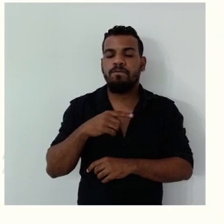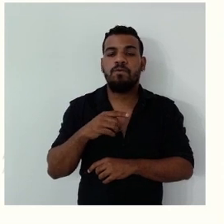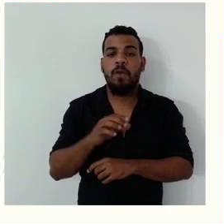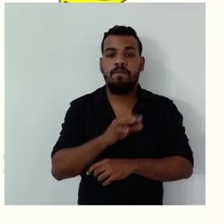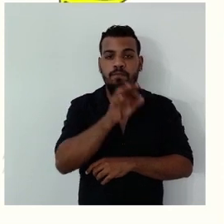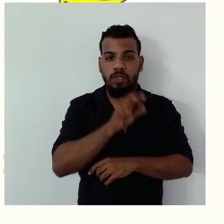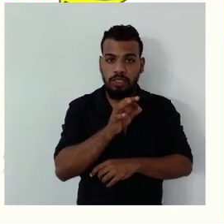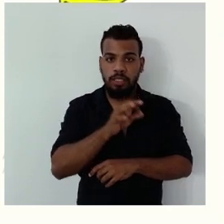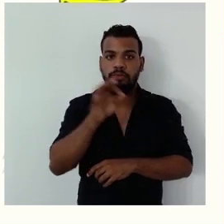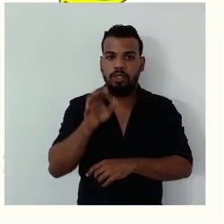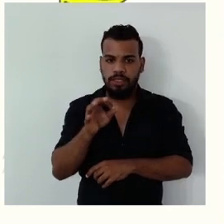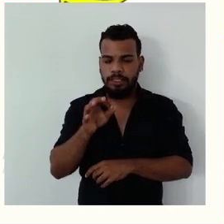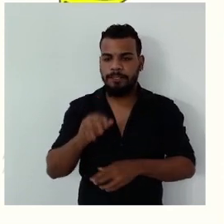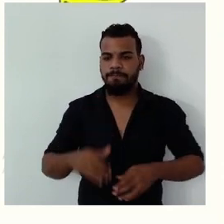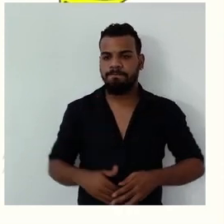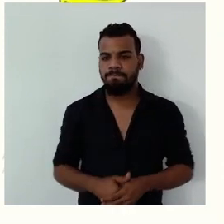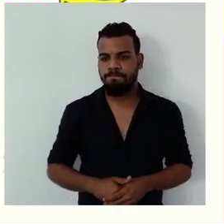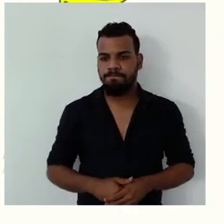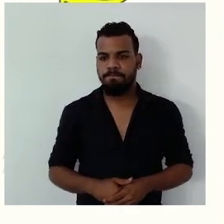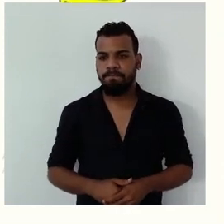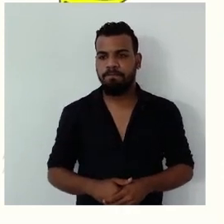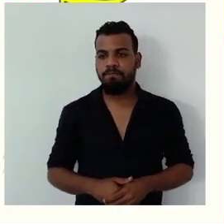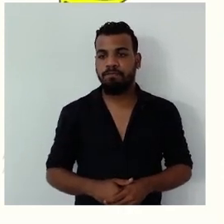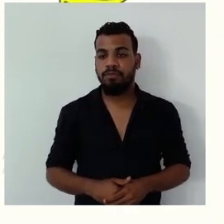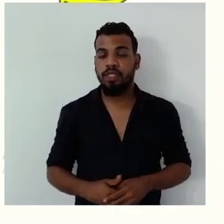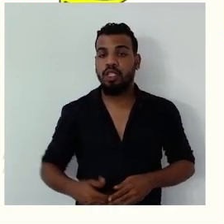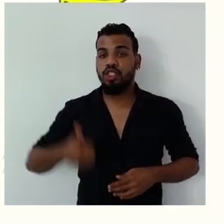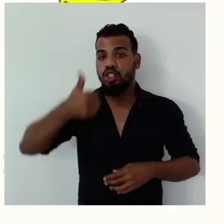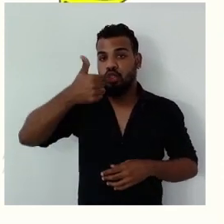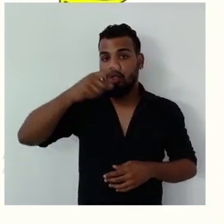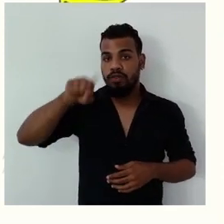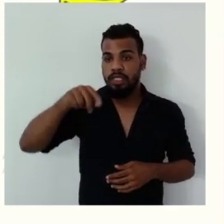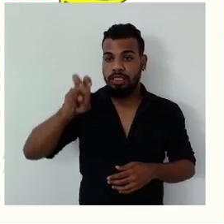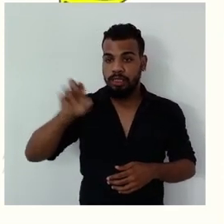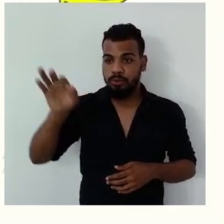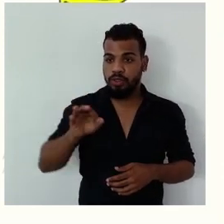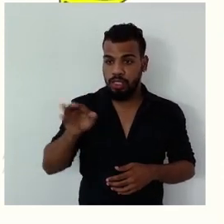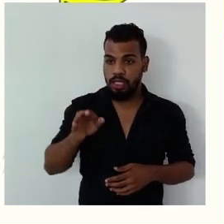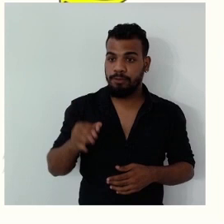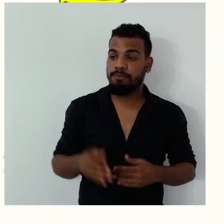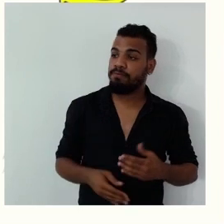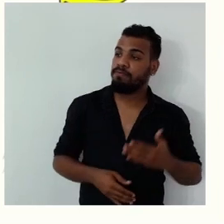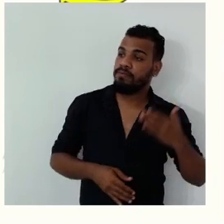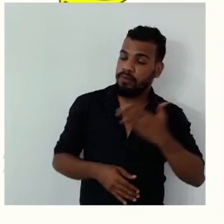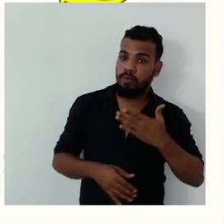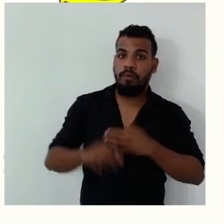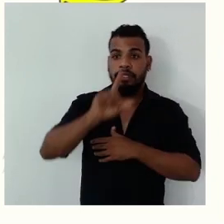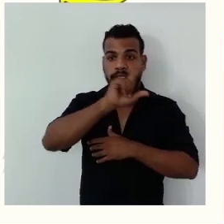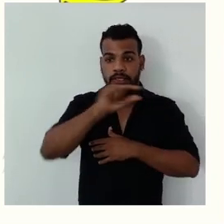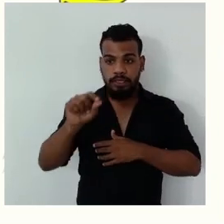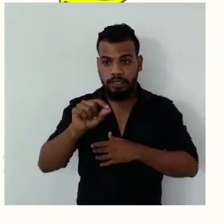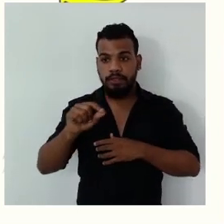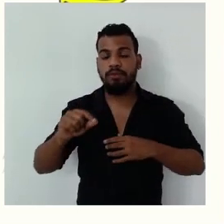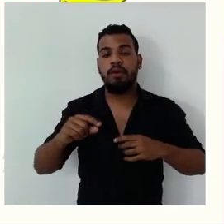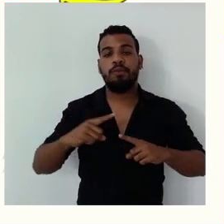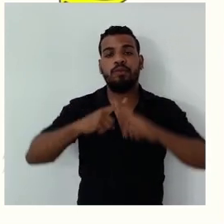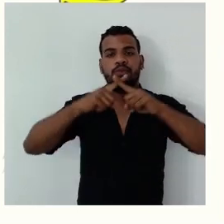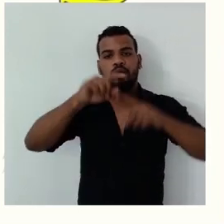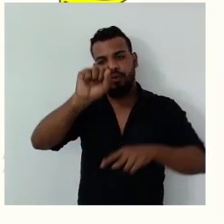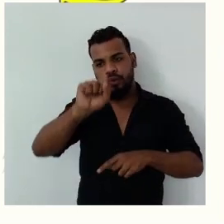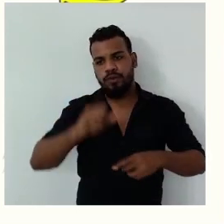porcentagem embaixo de porcentagem. Só que 12,5% para chegar em 100, multiplicou por